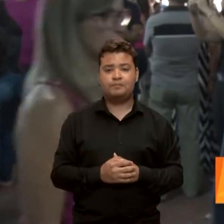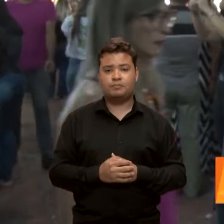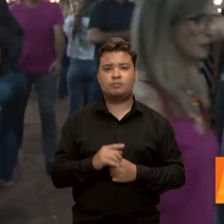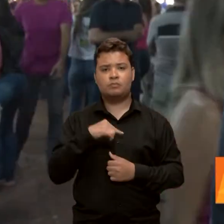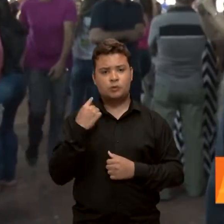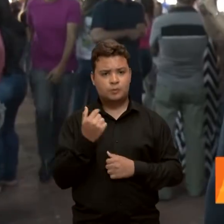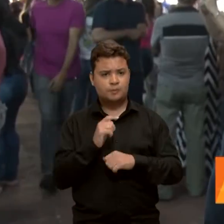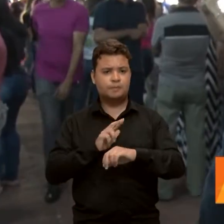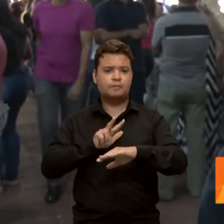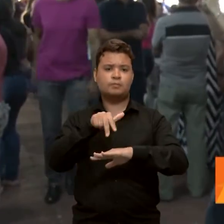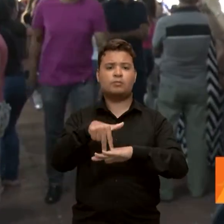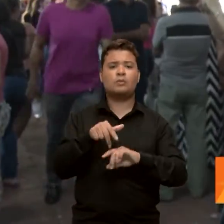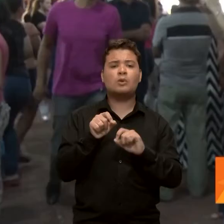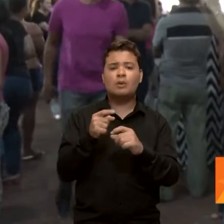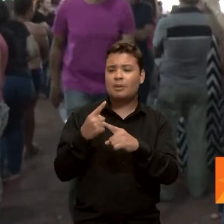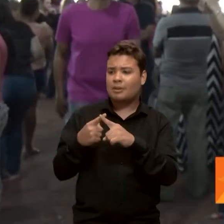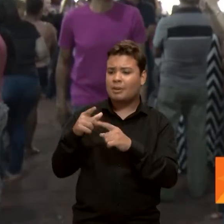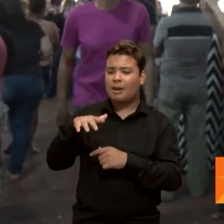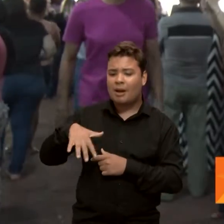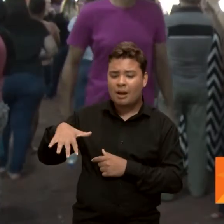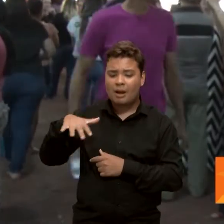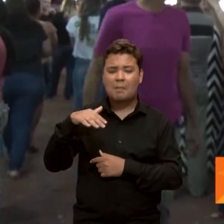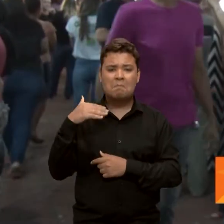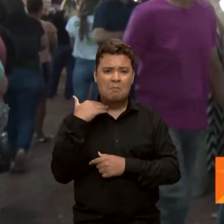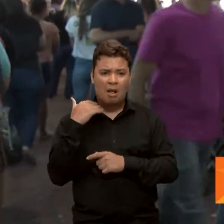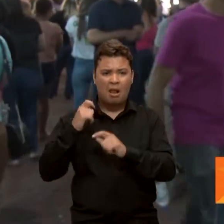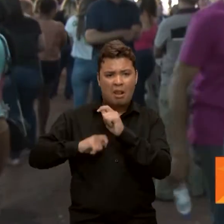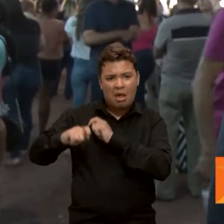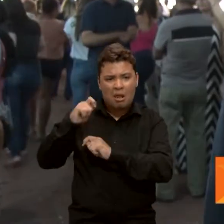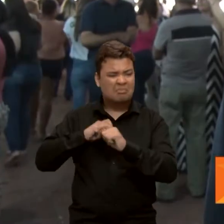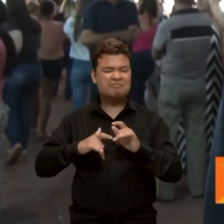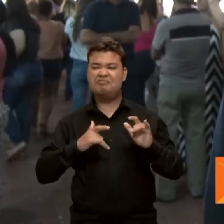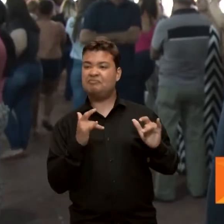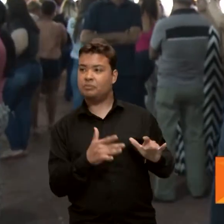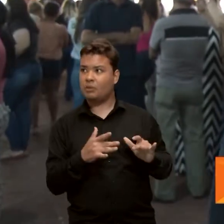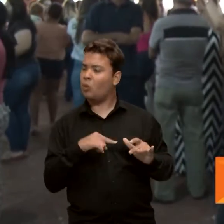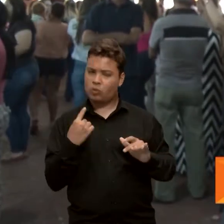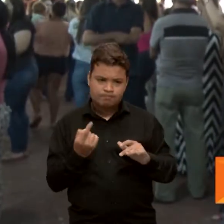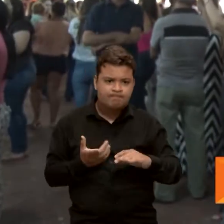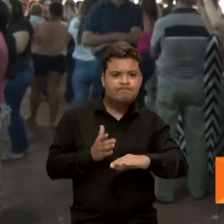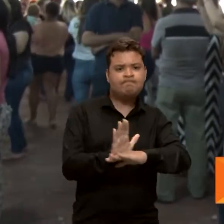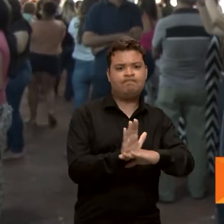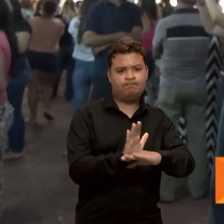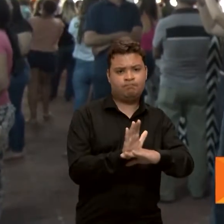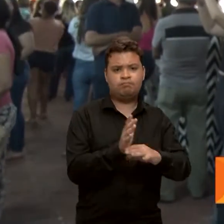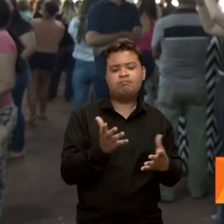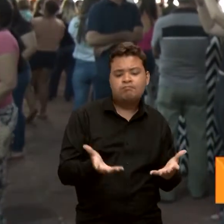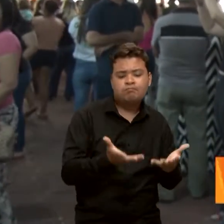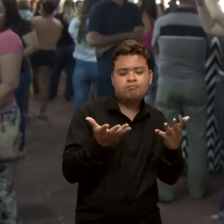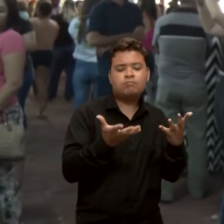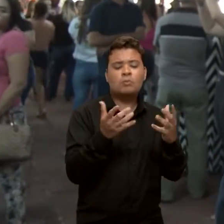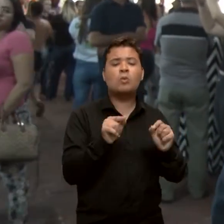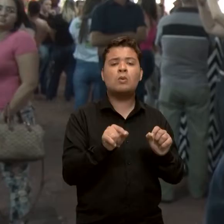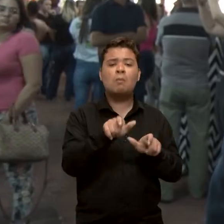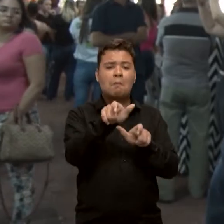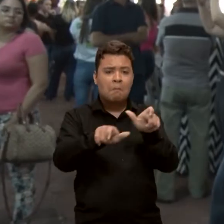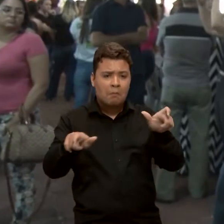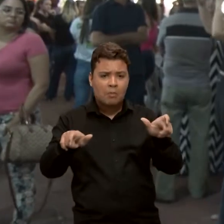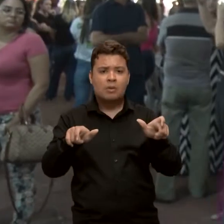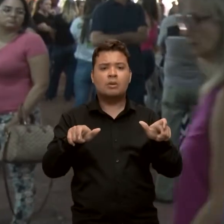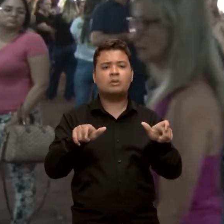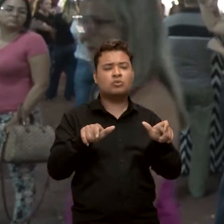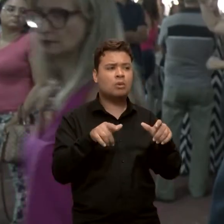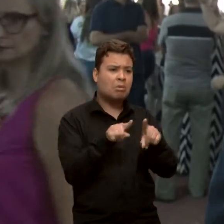é deixada de lado pelos bancos comerciais normais, e nós estamos aqui para dar a essas pessoas, essas